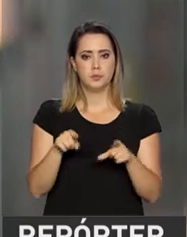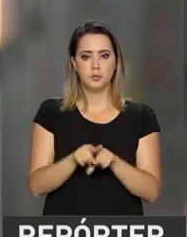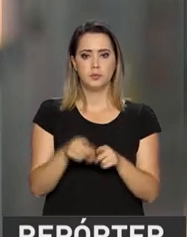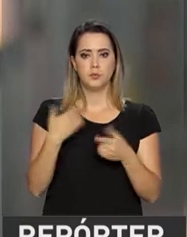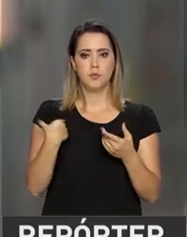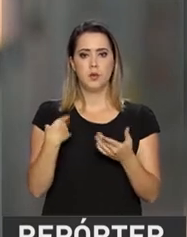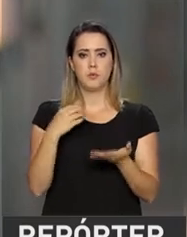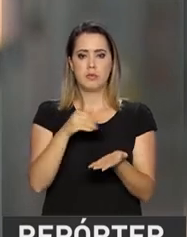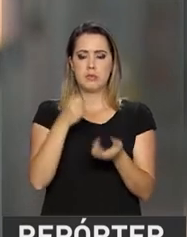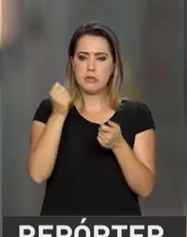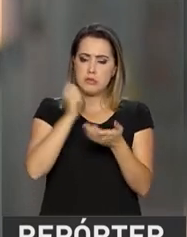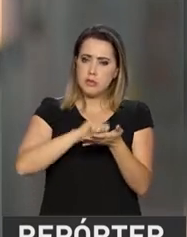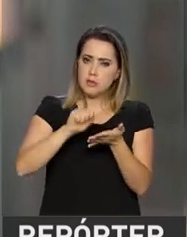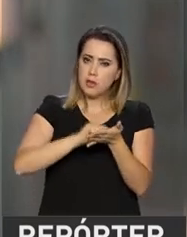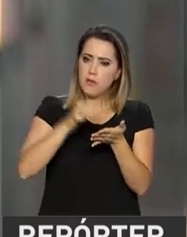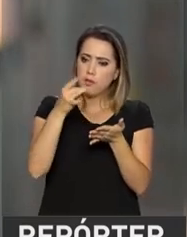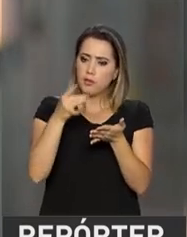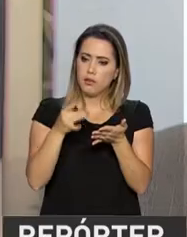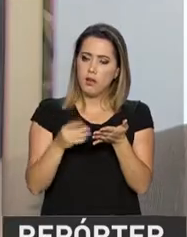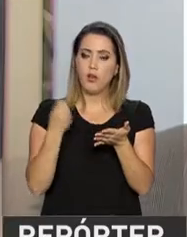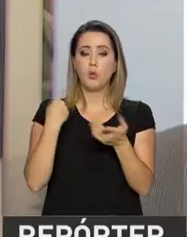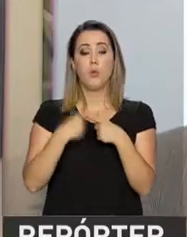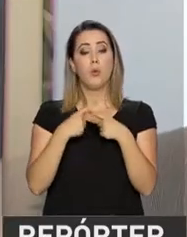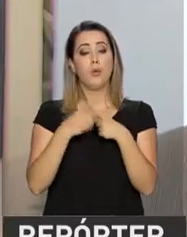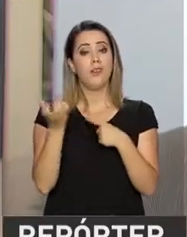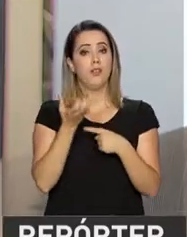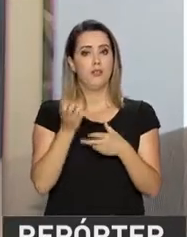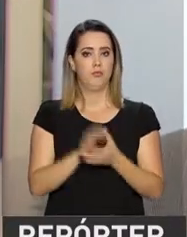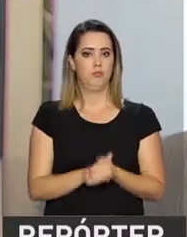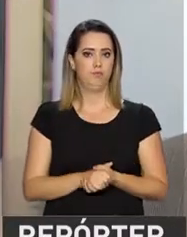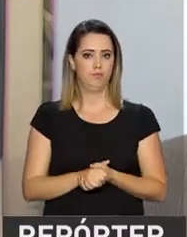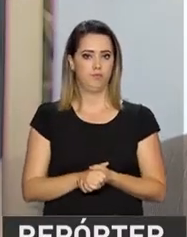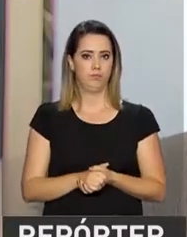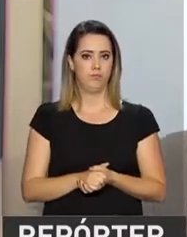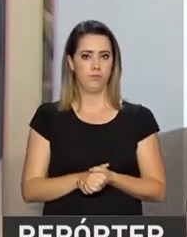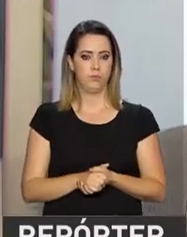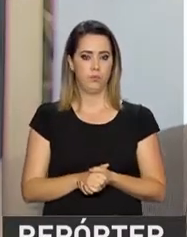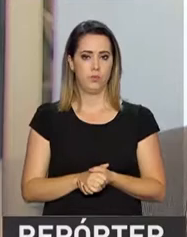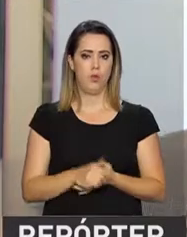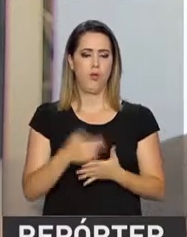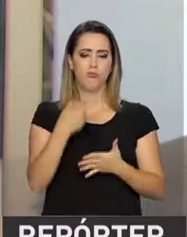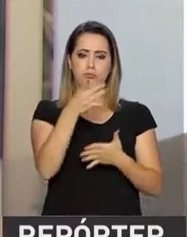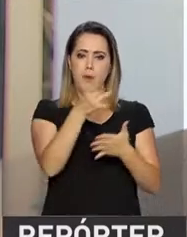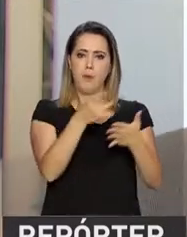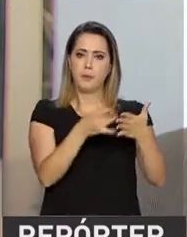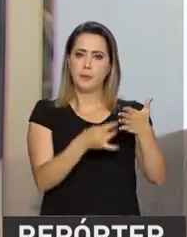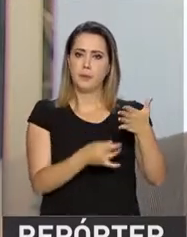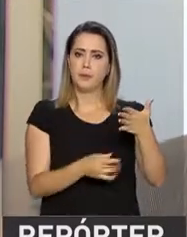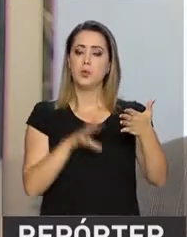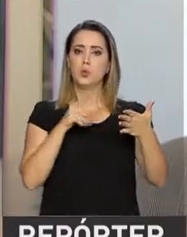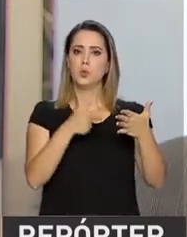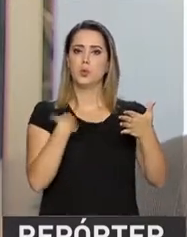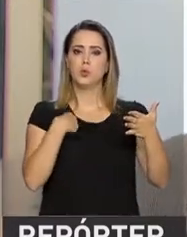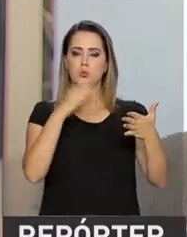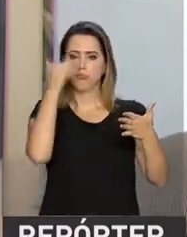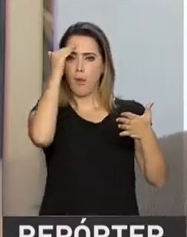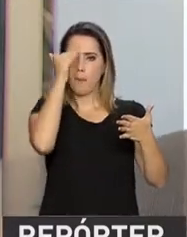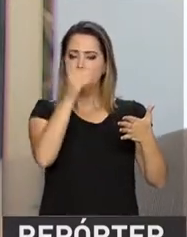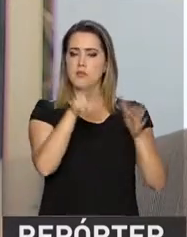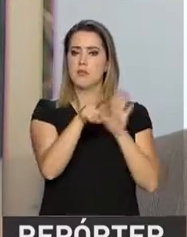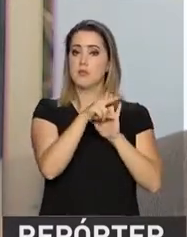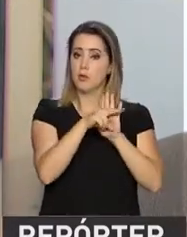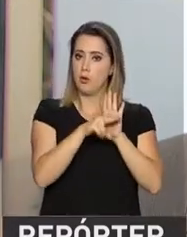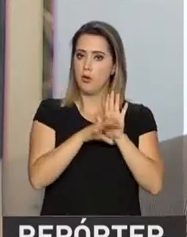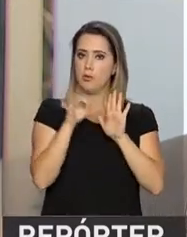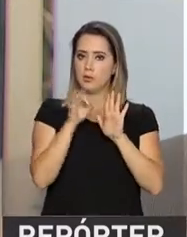descrever a finalidade do pedido essa habilitação se dá por meio do cumprimento de uma série de requisitos que comprovem que ela é de fato